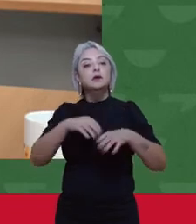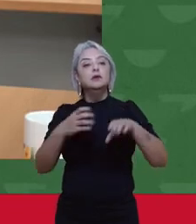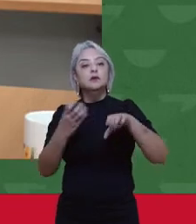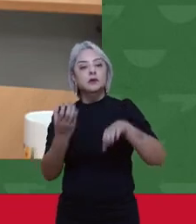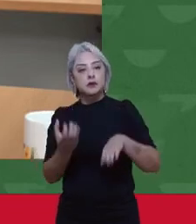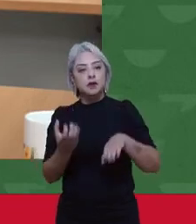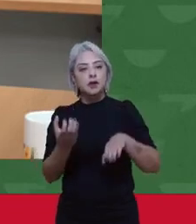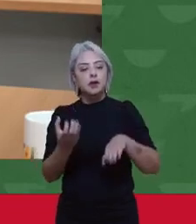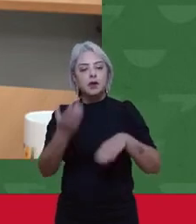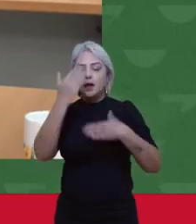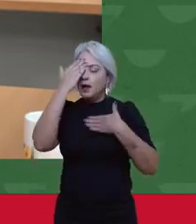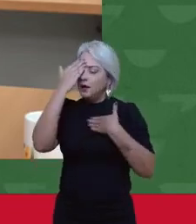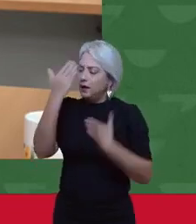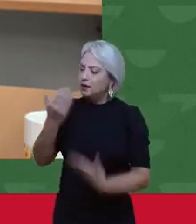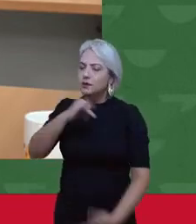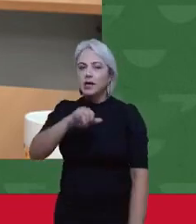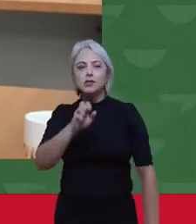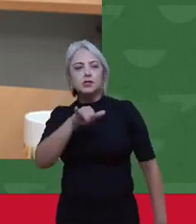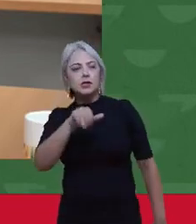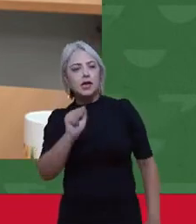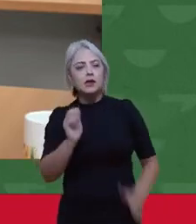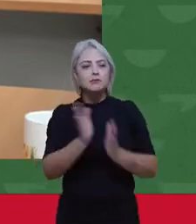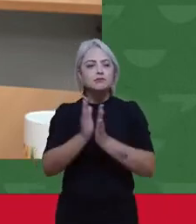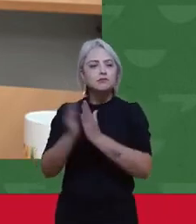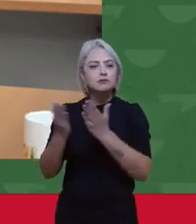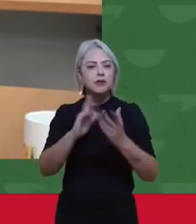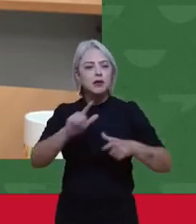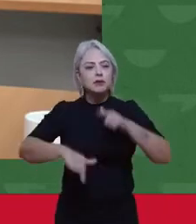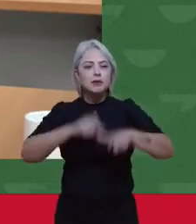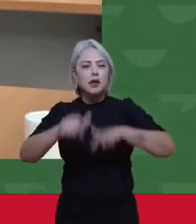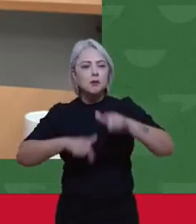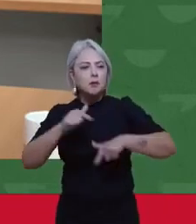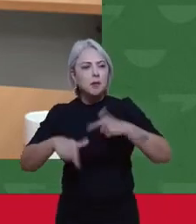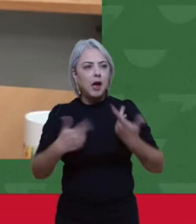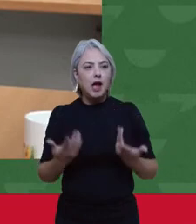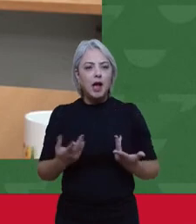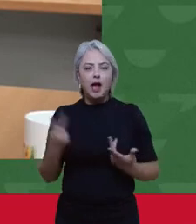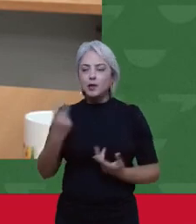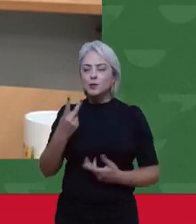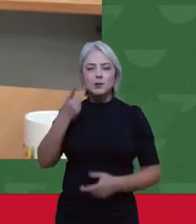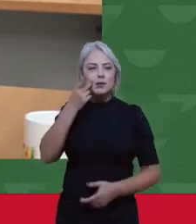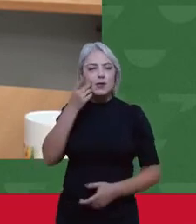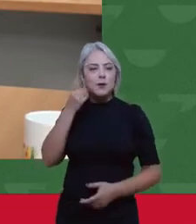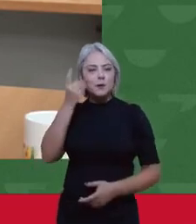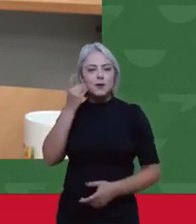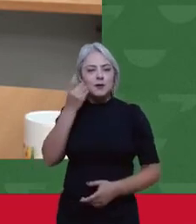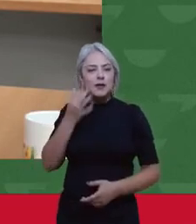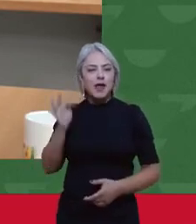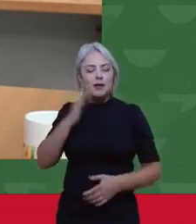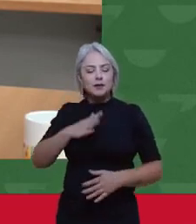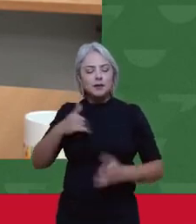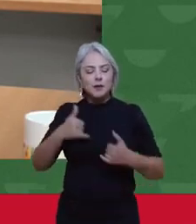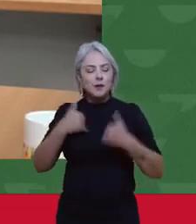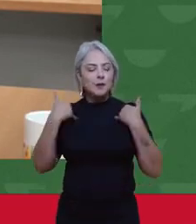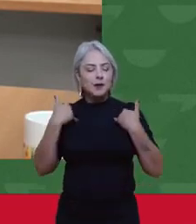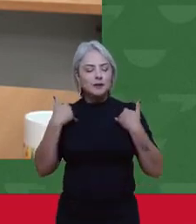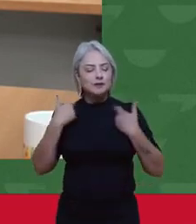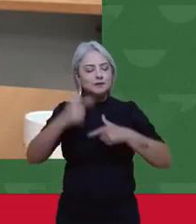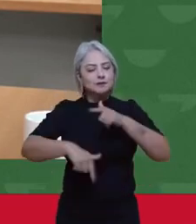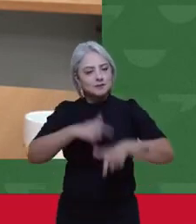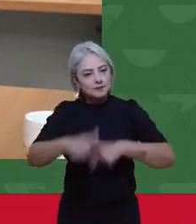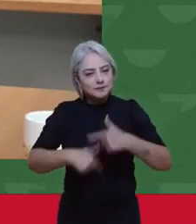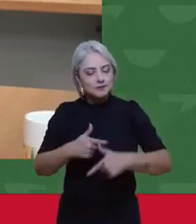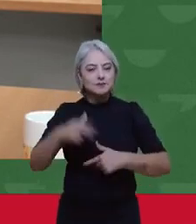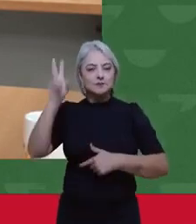Nacional. Agradecer muito a Janaína, parabenizar pelo trabalho na setorial, as duas deputadas que só nos orgulham pelo seu trabalho, pela